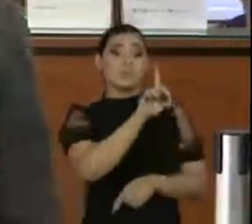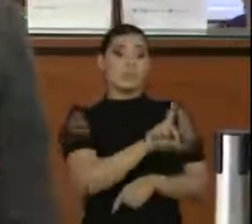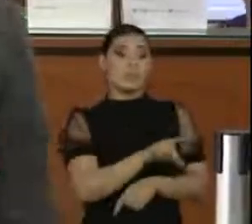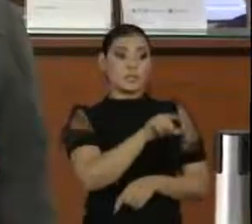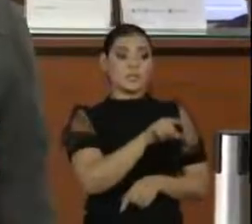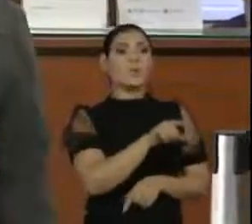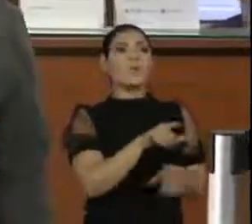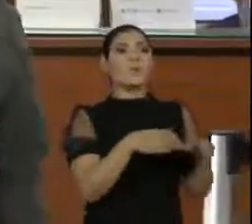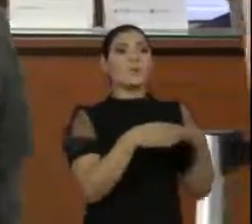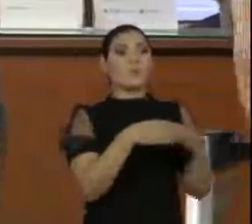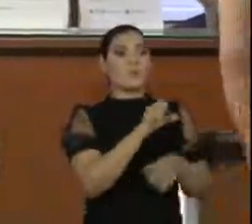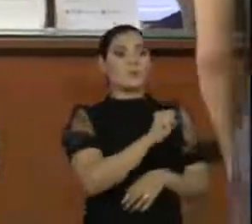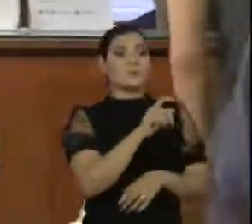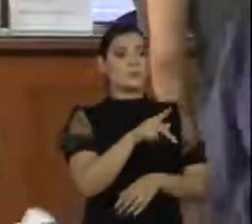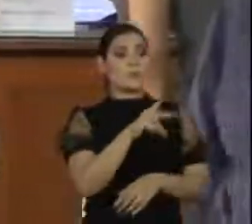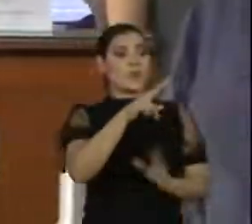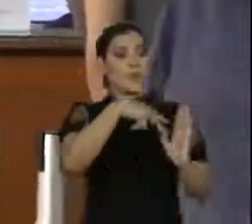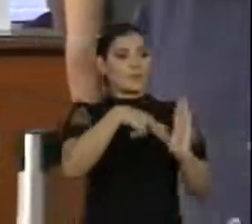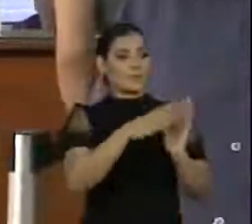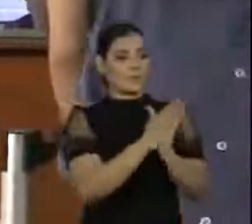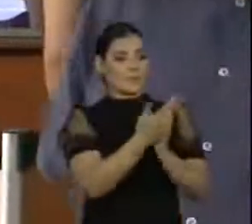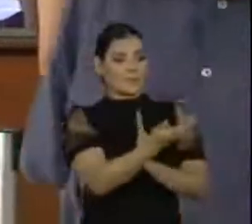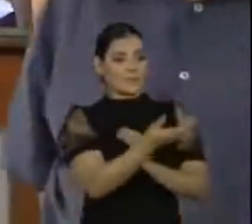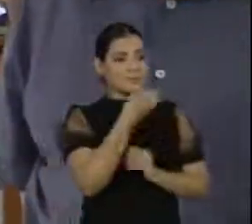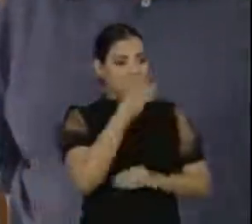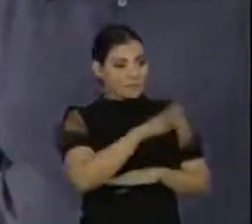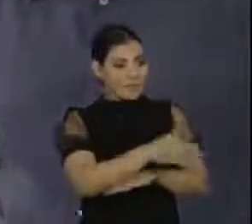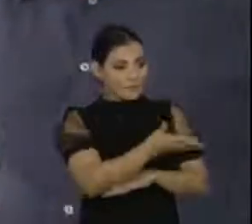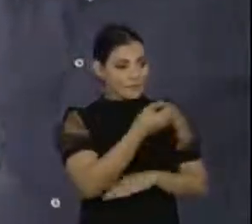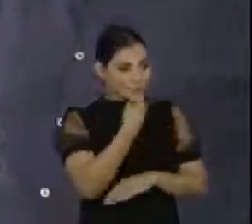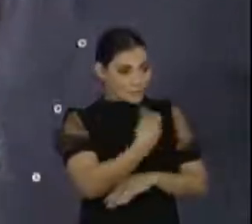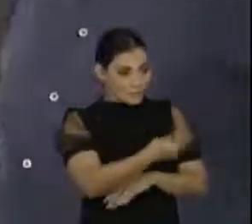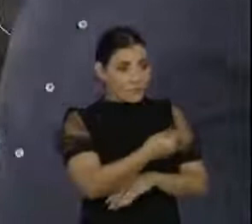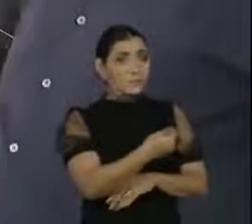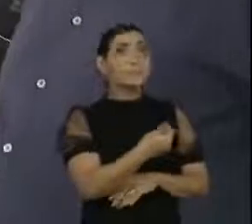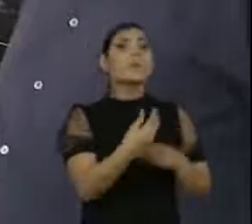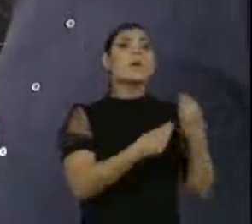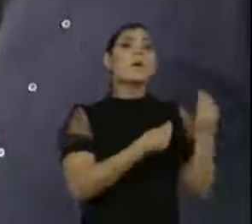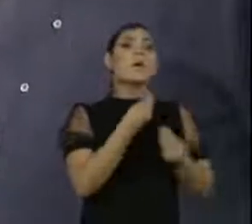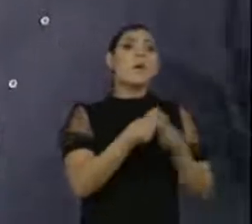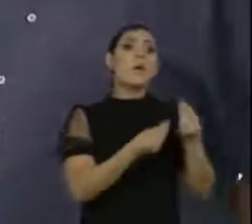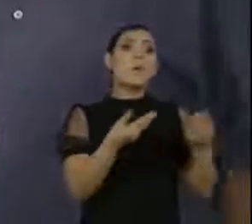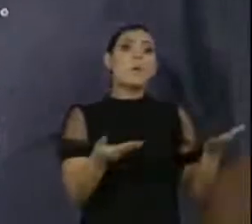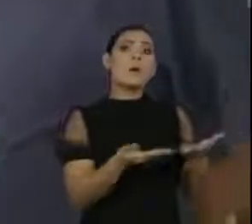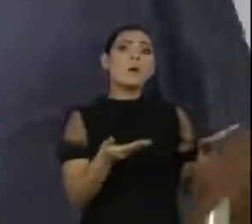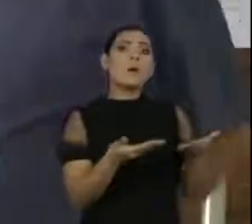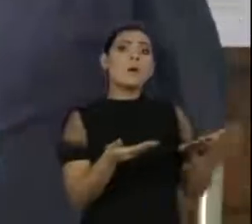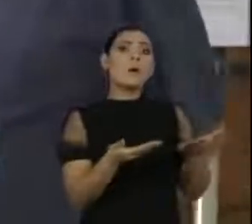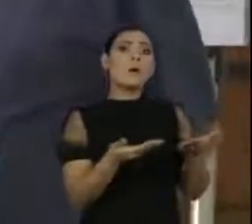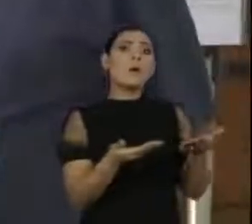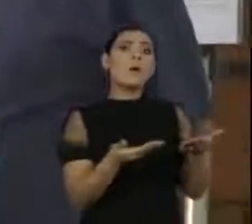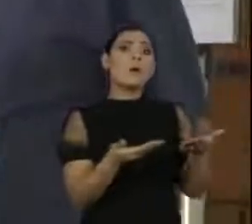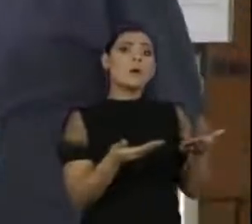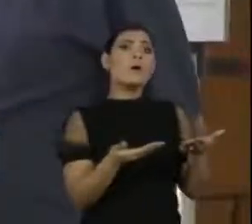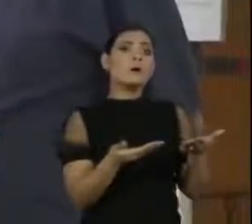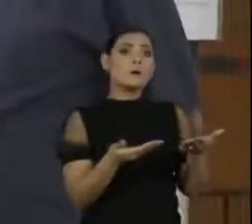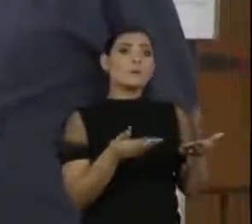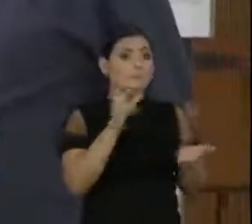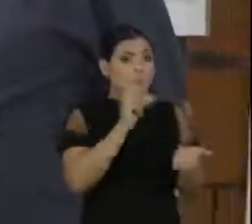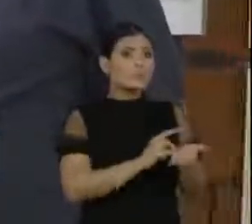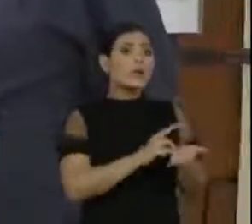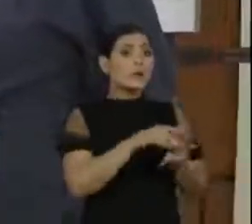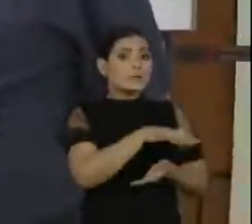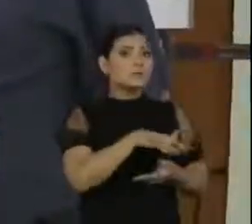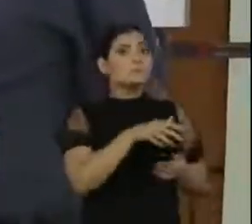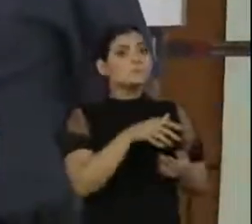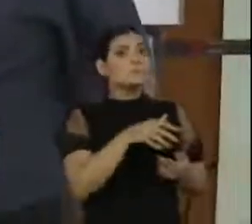diretor-executivo da SPL tu és fiel engraçado só você que folga foi reveste a parede Não esquece